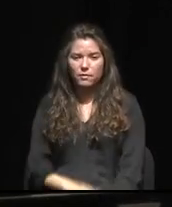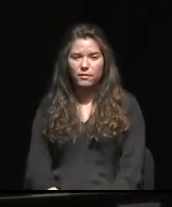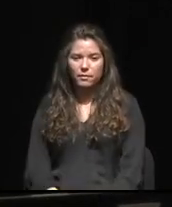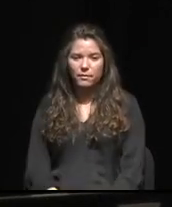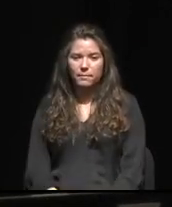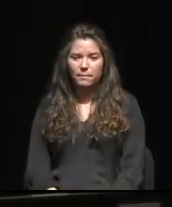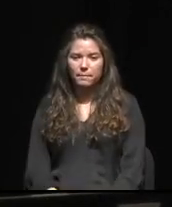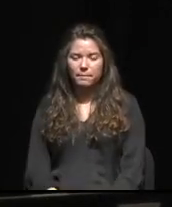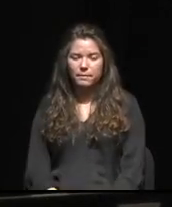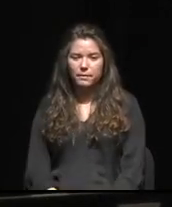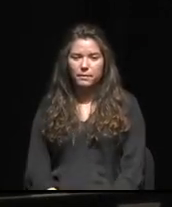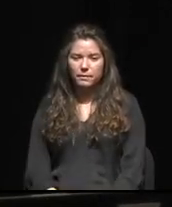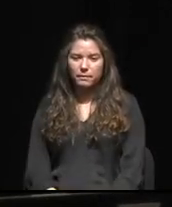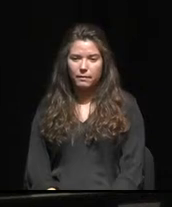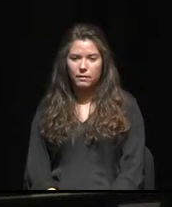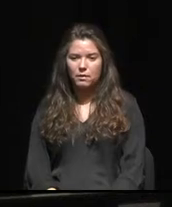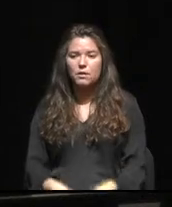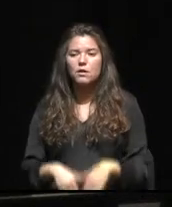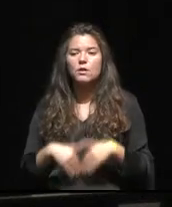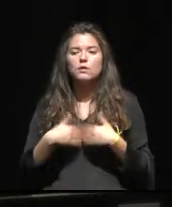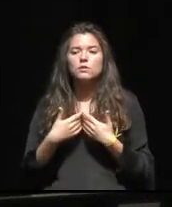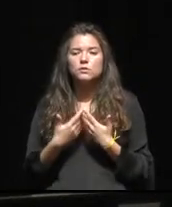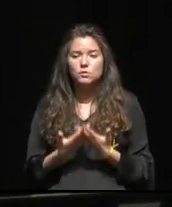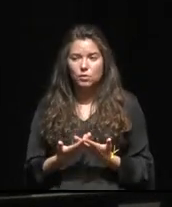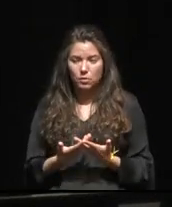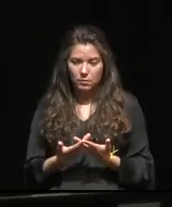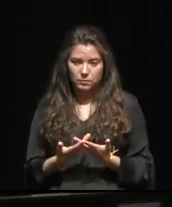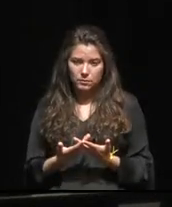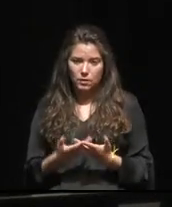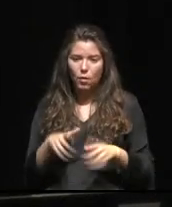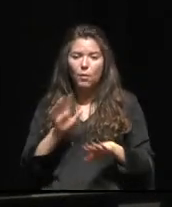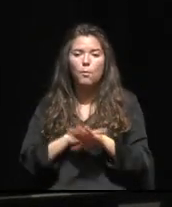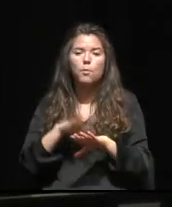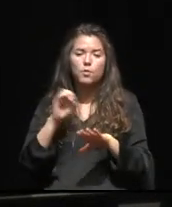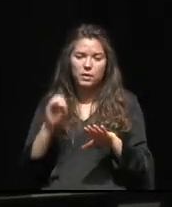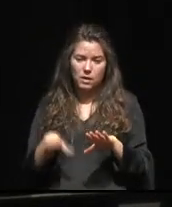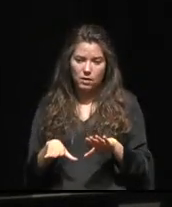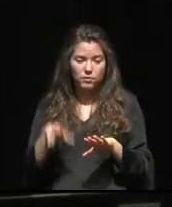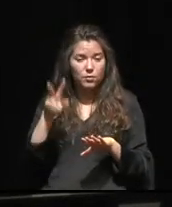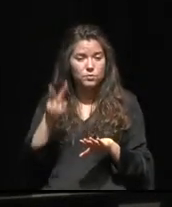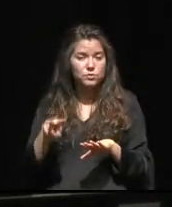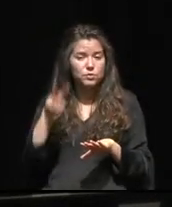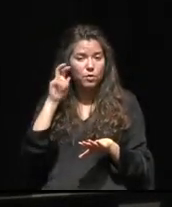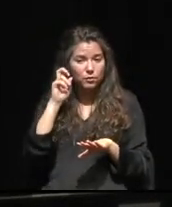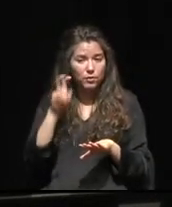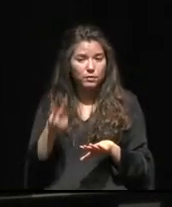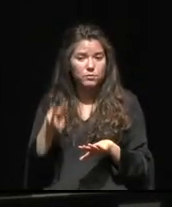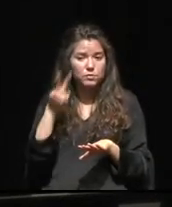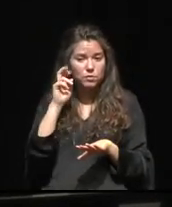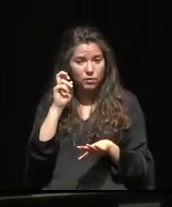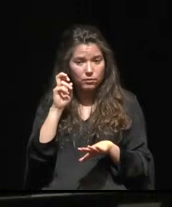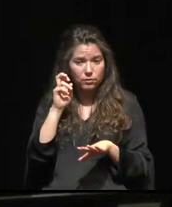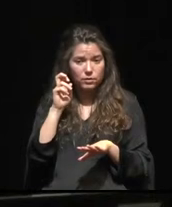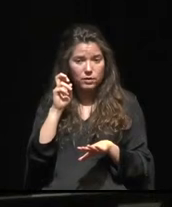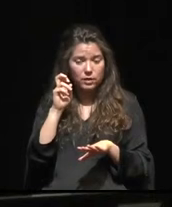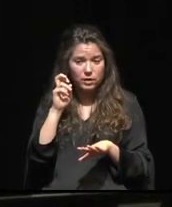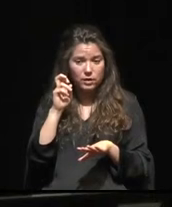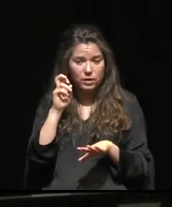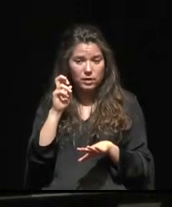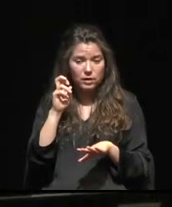situação sobre sobre sobre a recomendação Vamos ouvir o deputado Rodrigo Melo